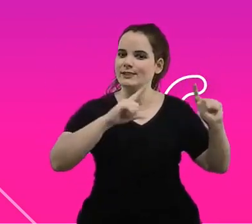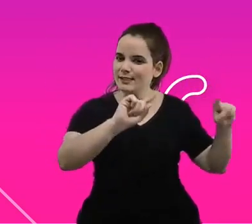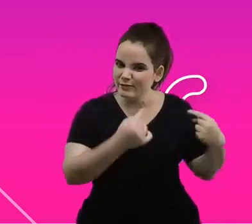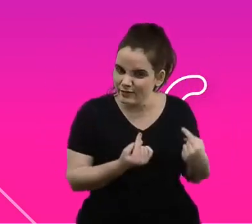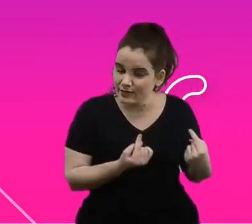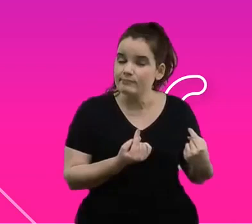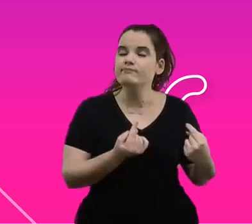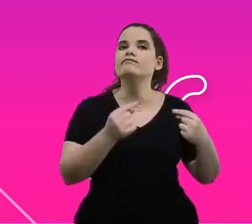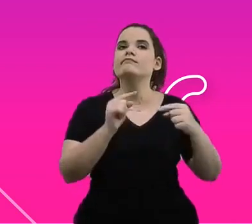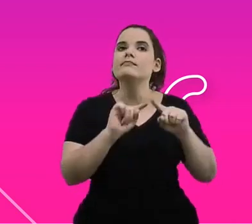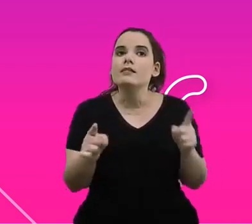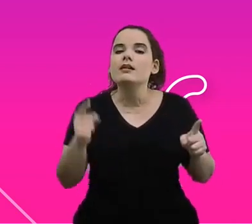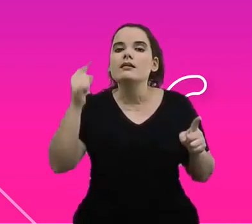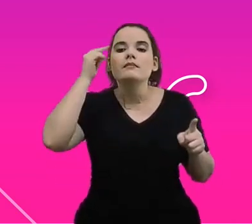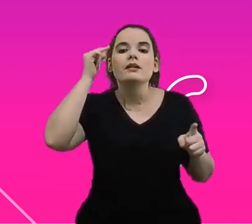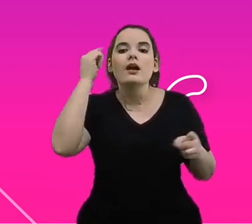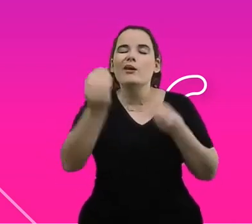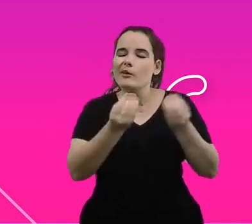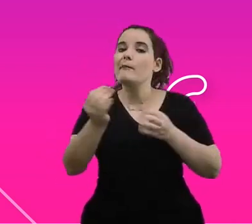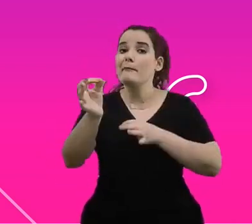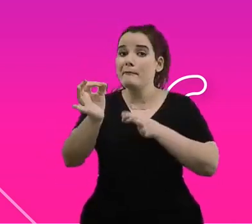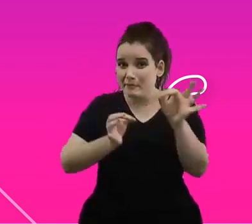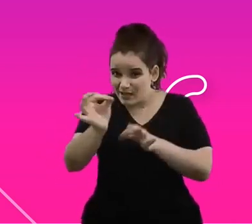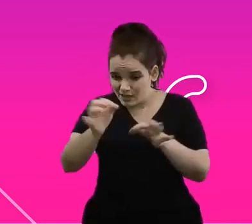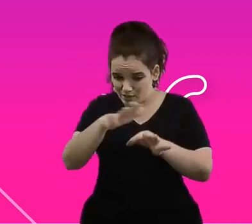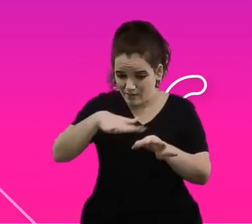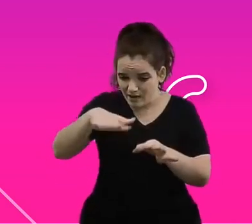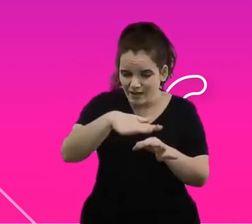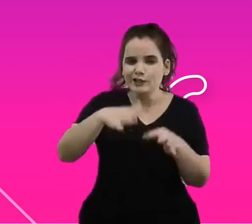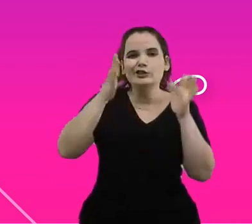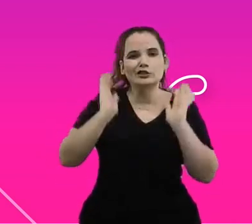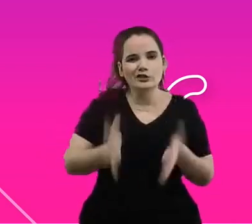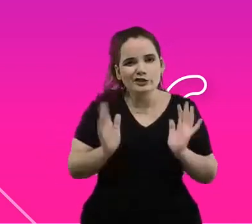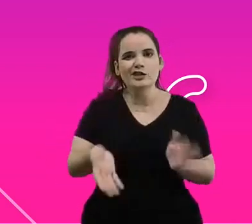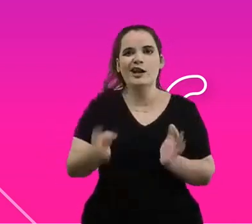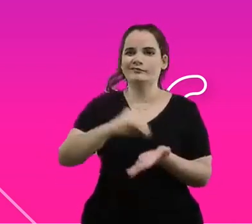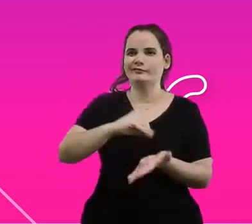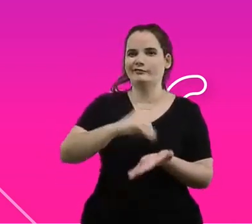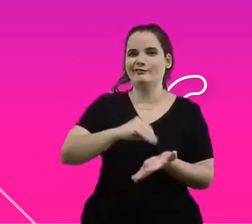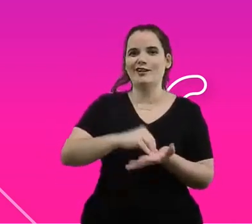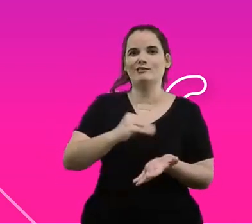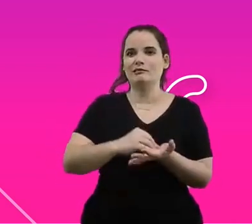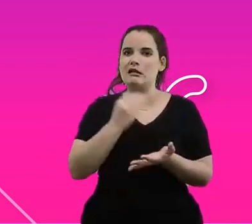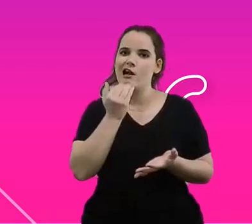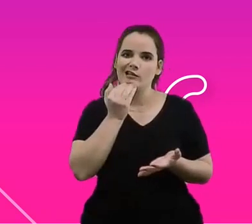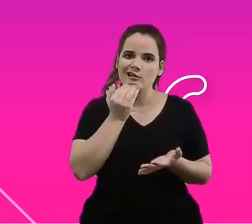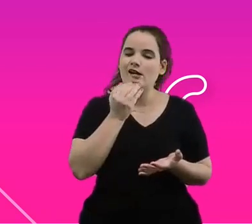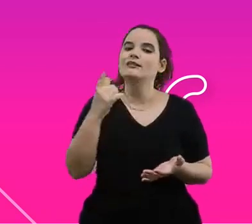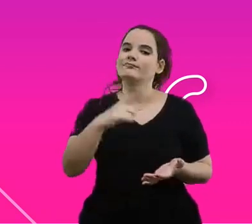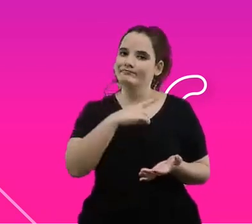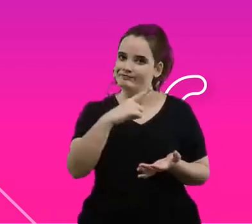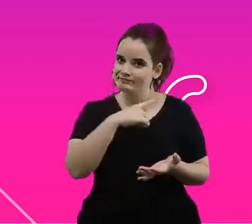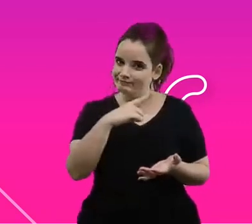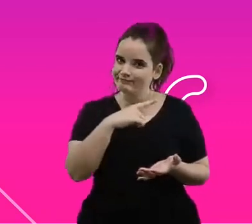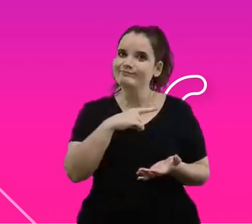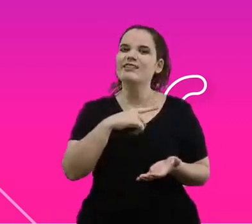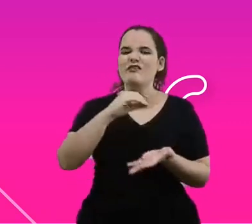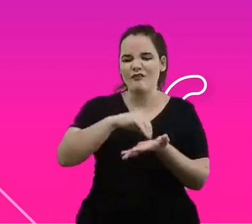com uma deficiência prévia. Entendemos a falta de articulação interna que havia,